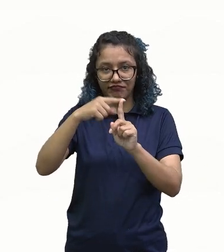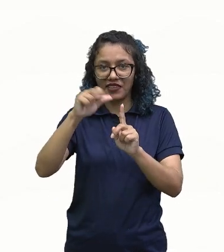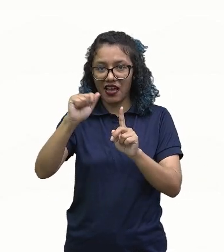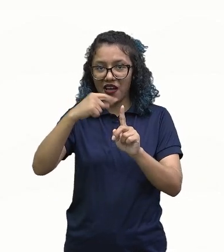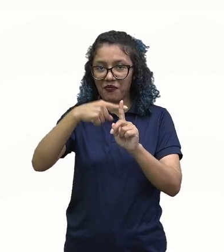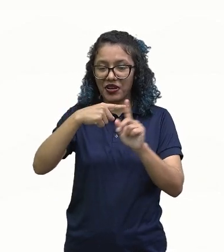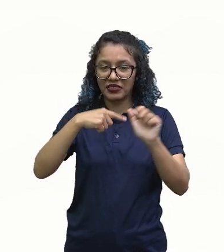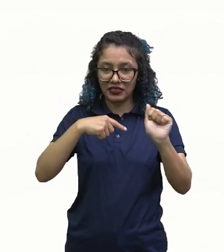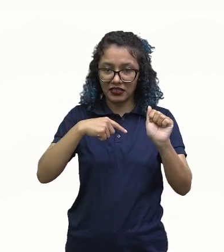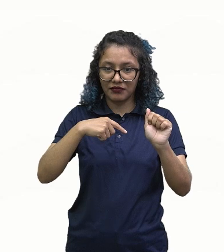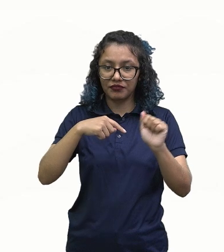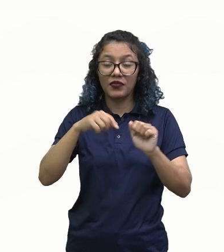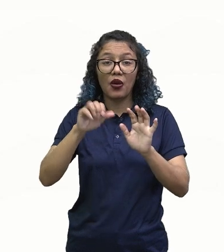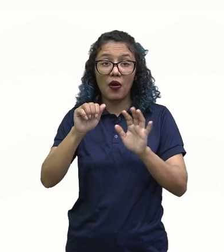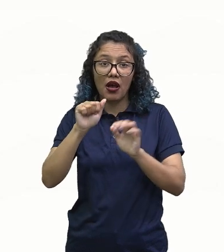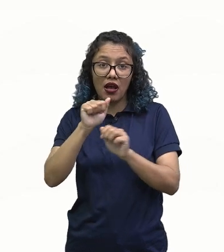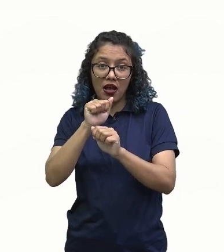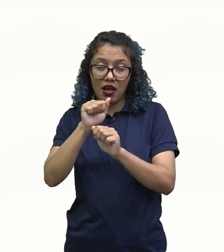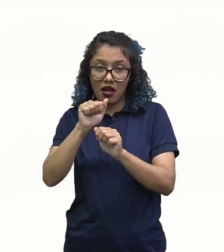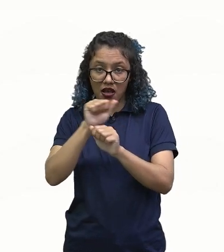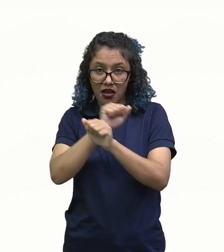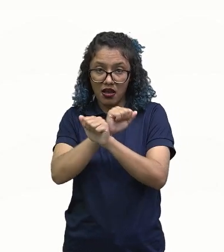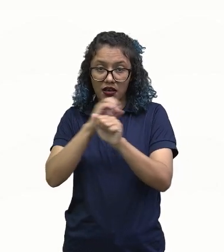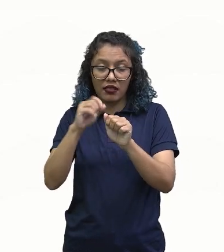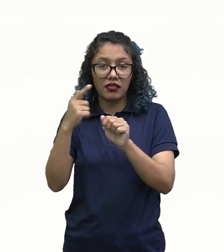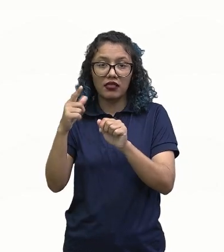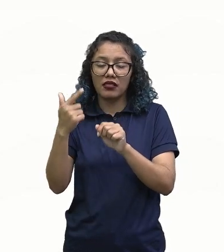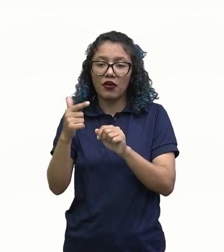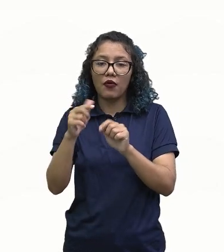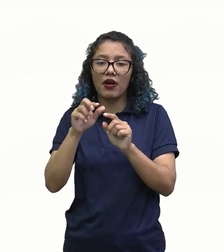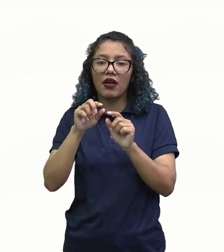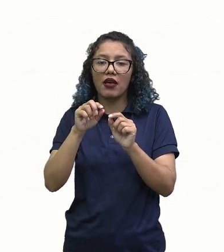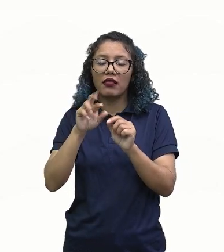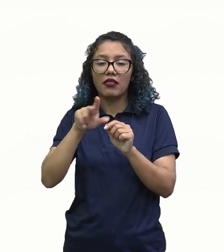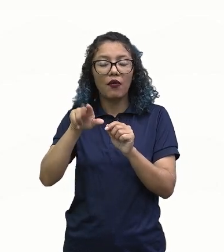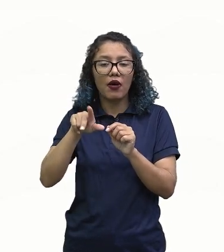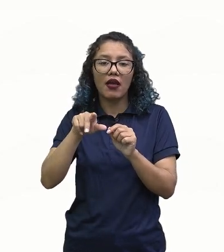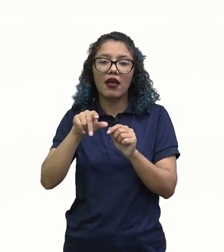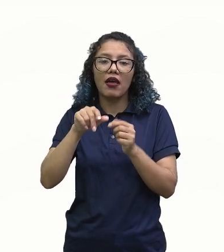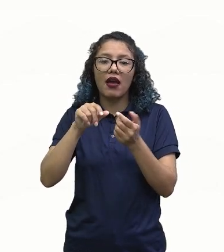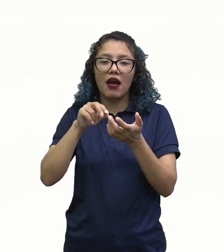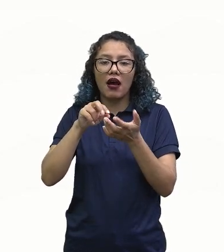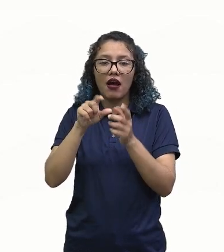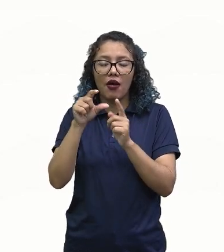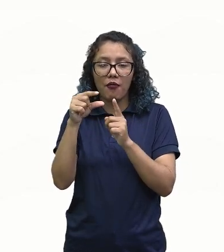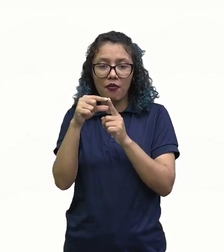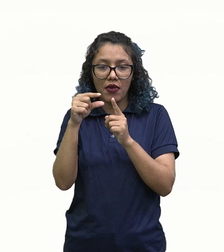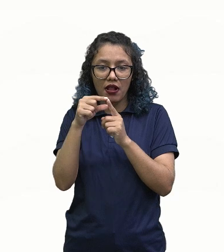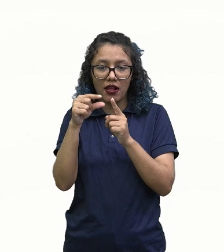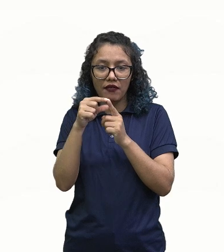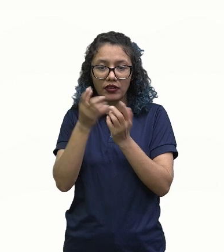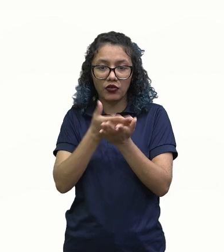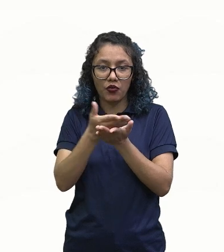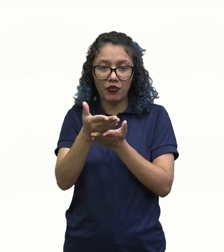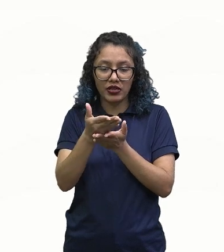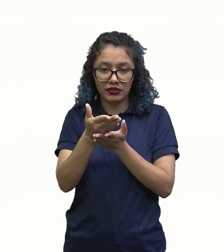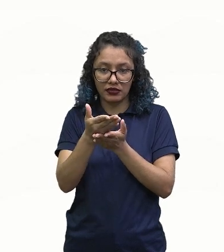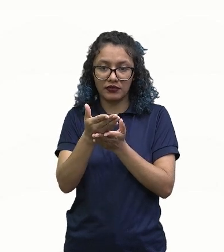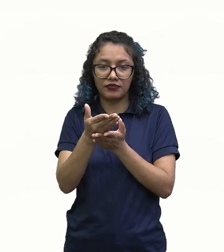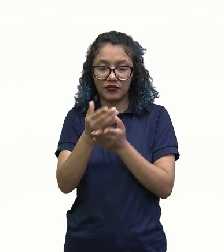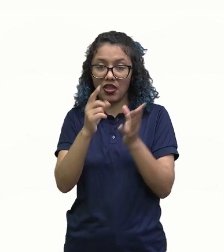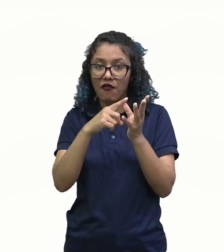Na verdade, não é um artigo, é a palavrinha que está iniciando a palavra aquilo, que é uma vogal, a vogal